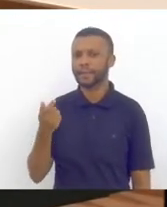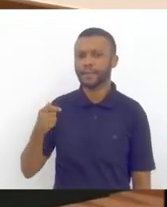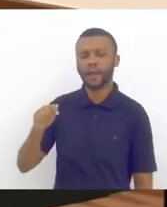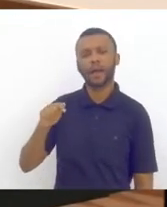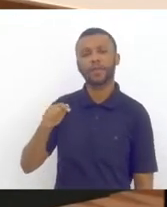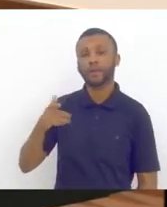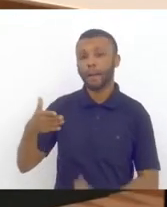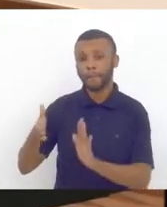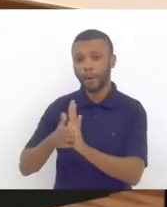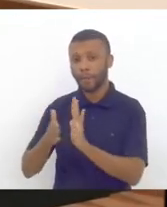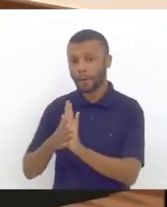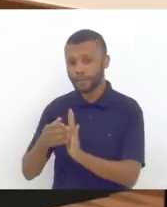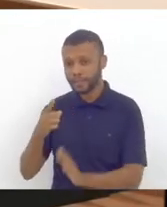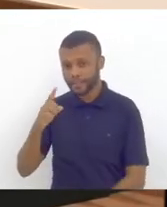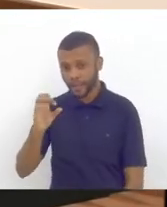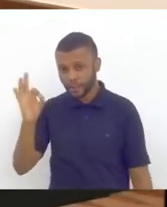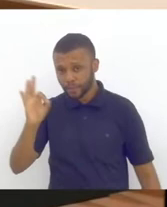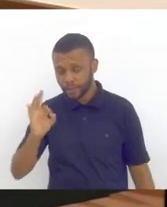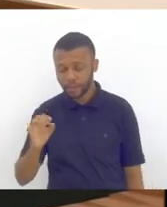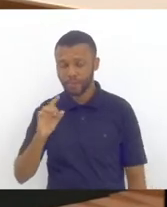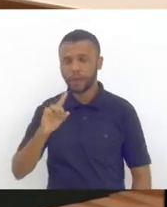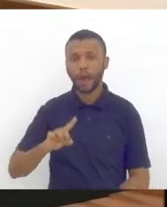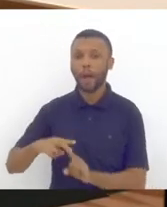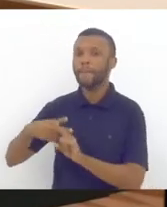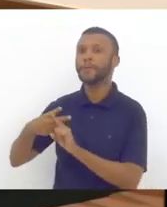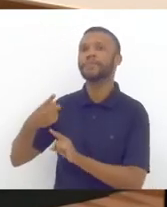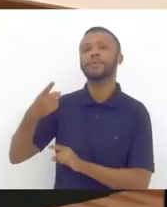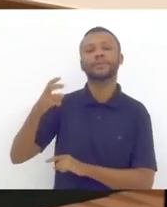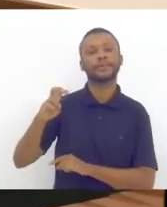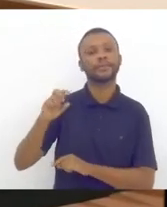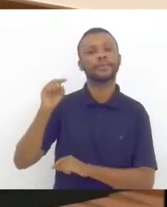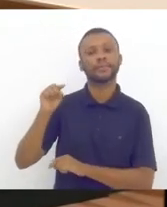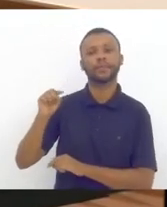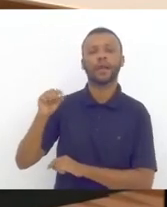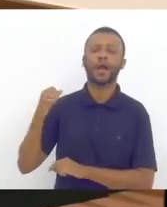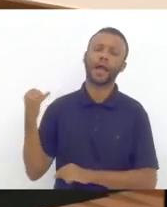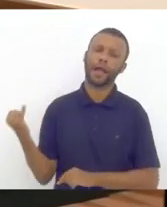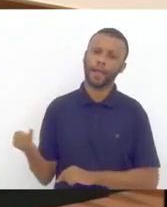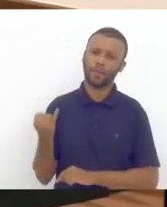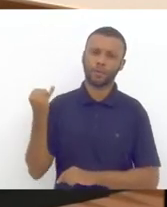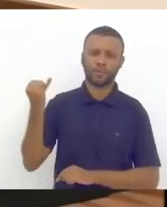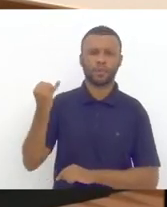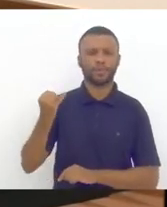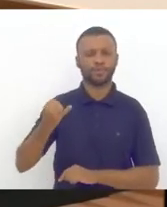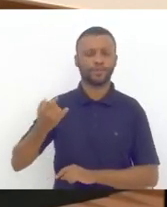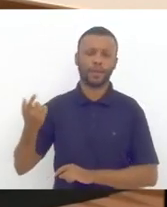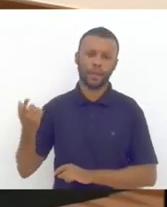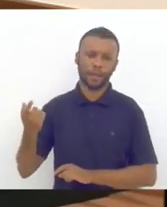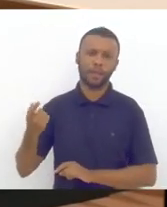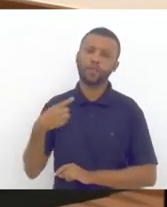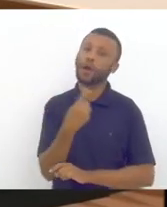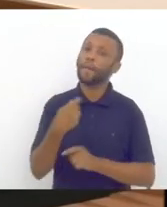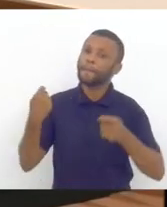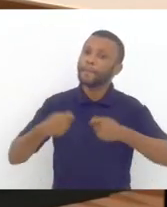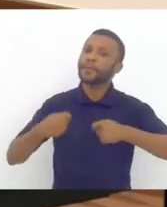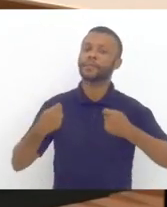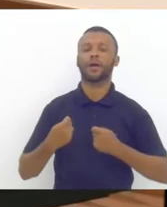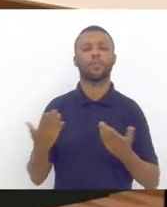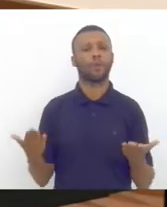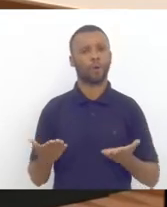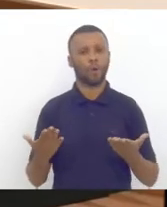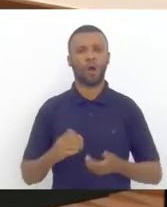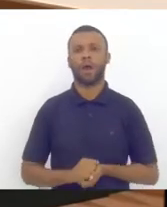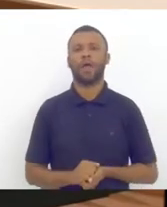para os 15%, no meu entendimento, é extremamente necessária neste momento. Porque o que a gente